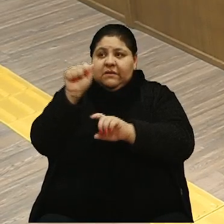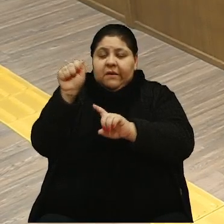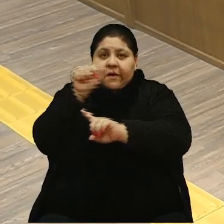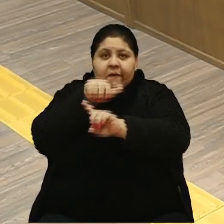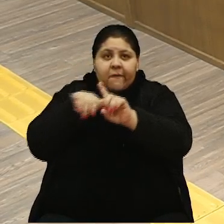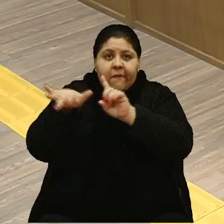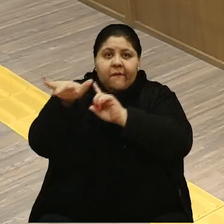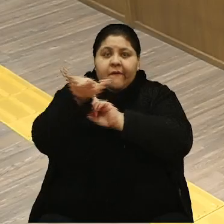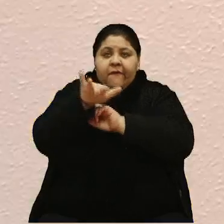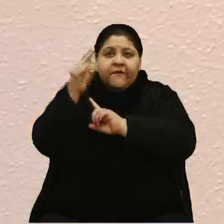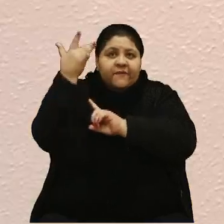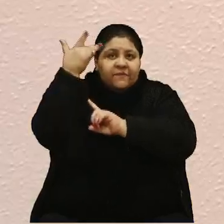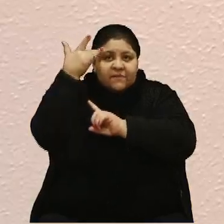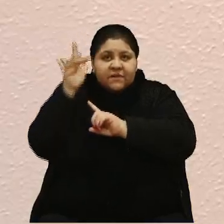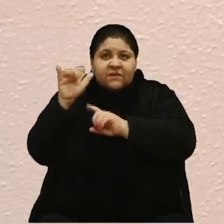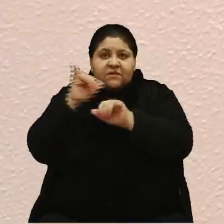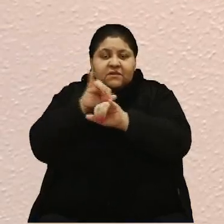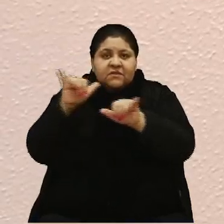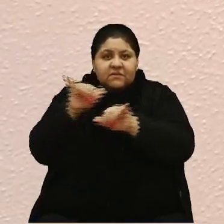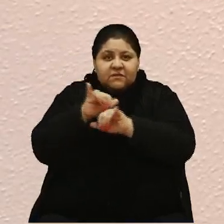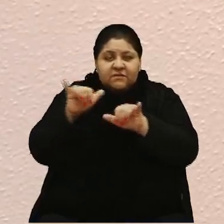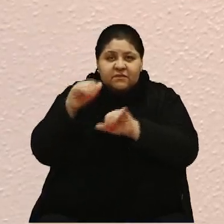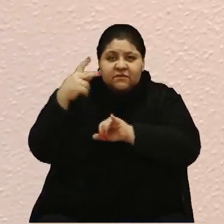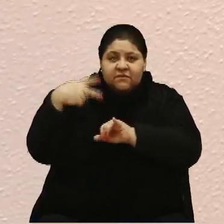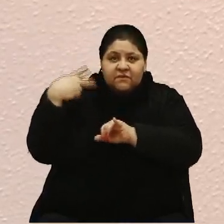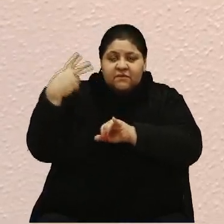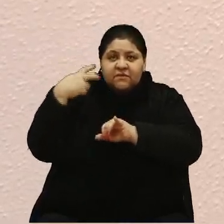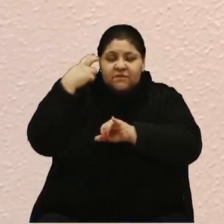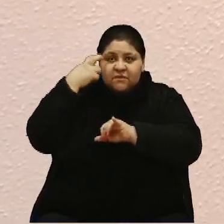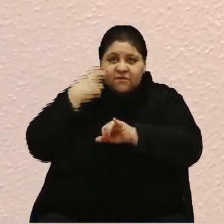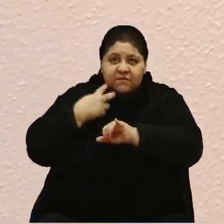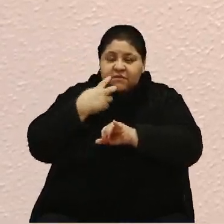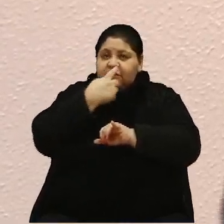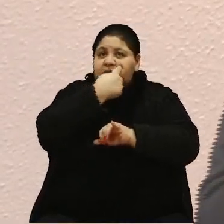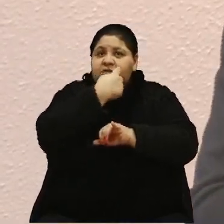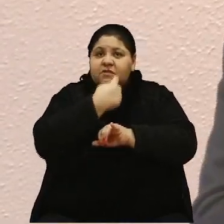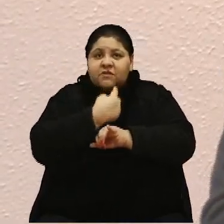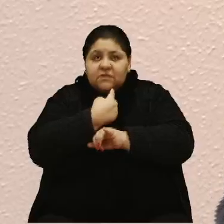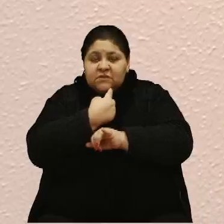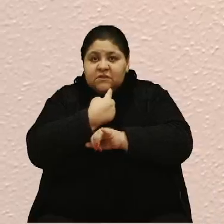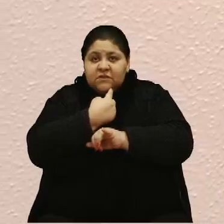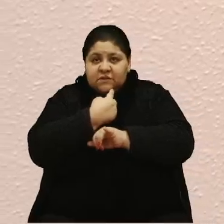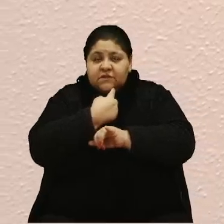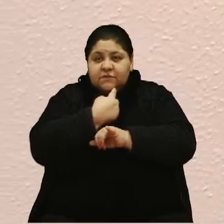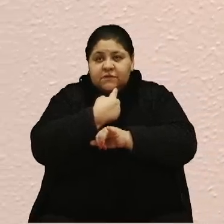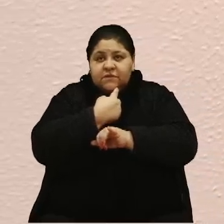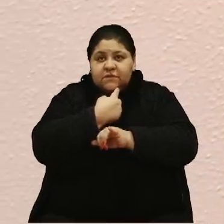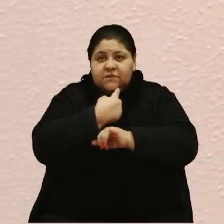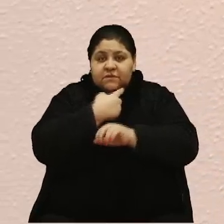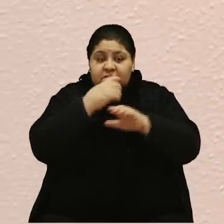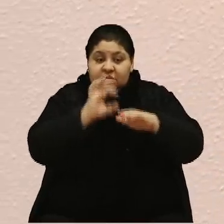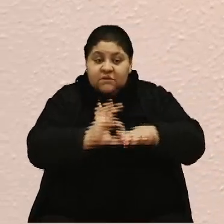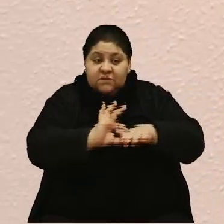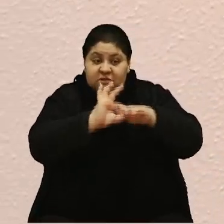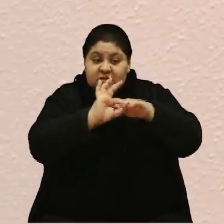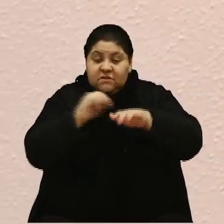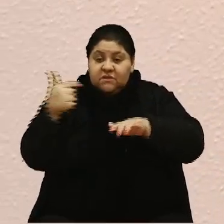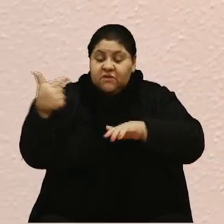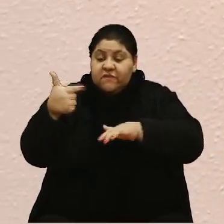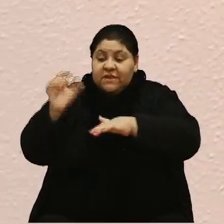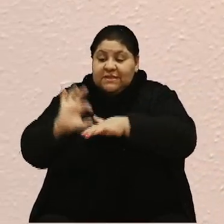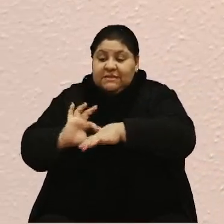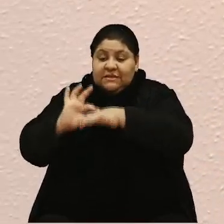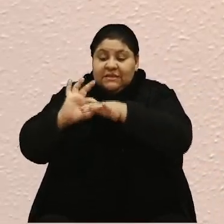social, não sei qual informação exatamente o vereador Daniel Santos, vereador Wagner Petrini, que são os líderes e vice-líder do